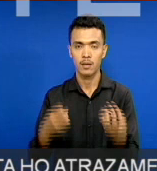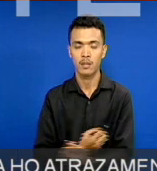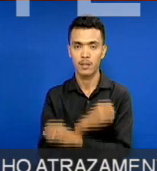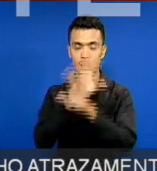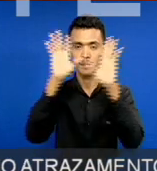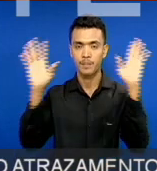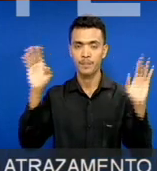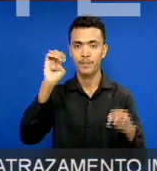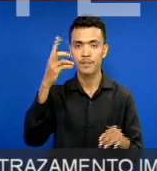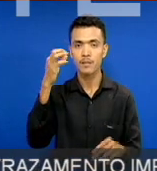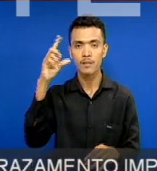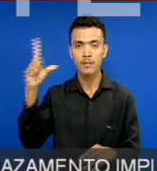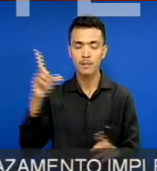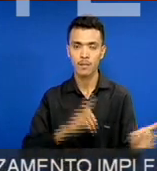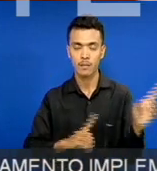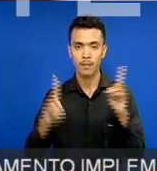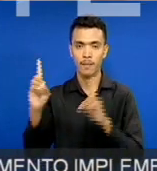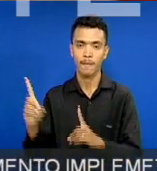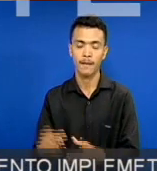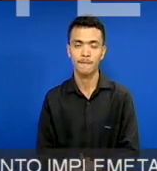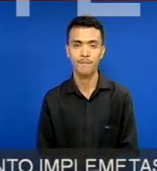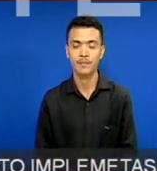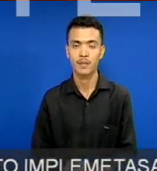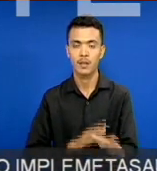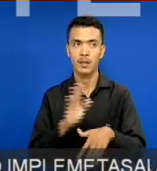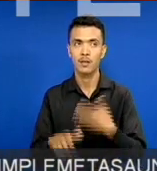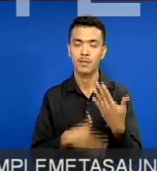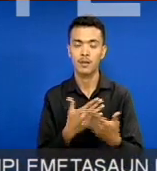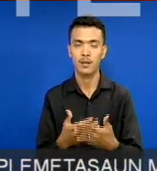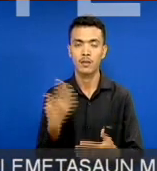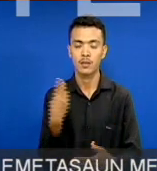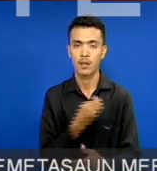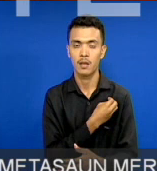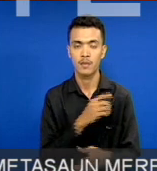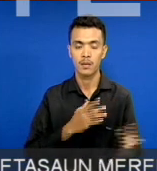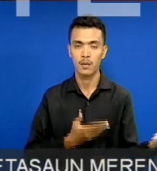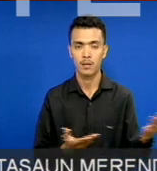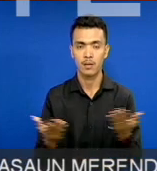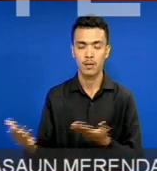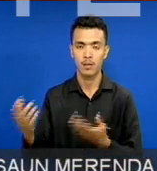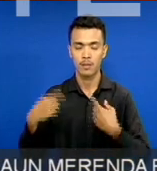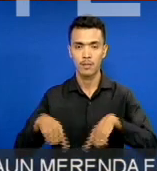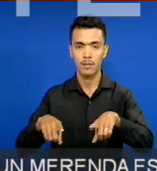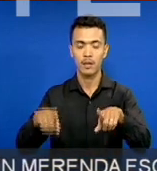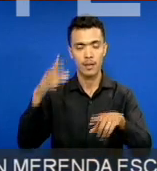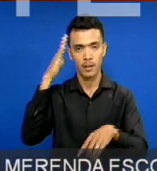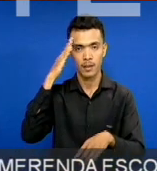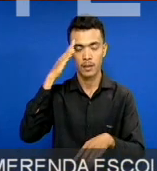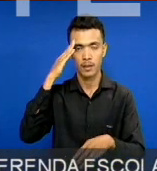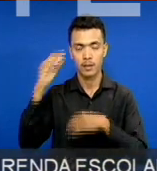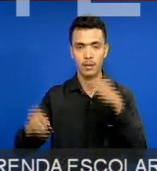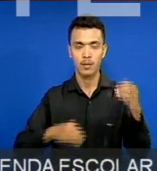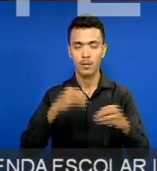maka RTLP estabelece. Tamane ouvintes no telespectadores, amisei Lorita Botsira, ba hatene, klean